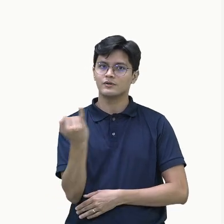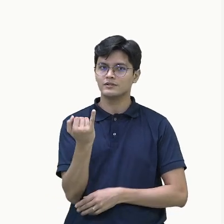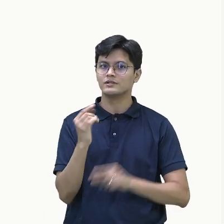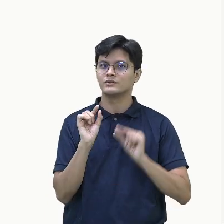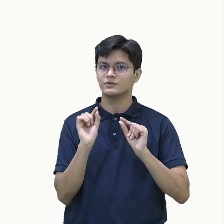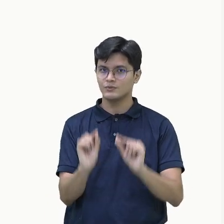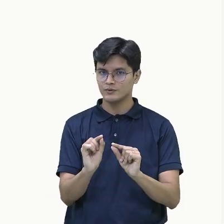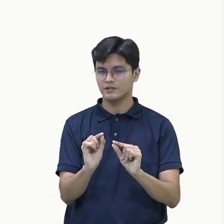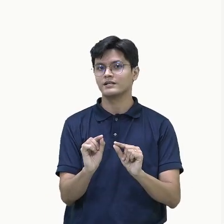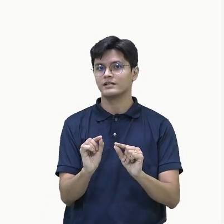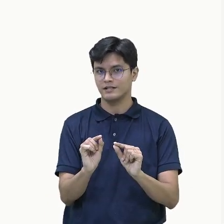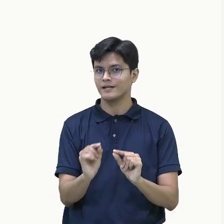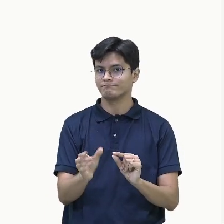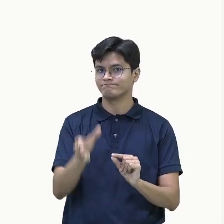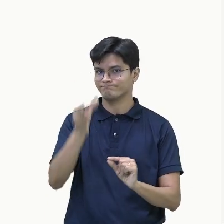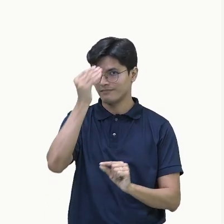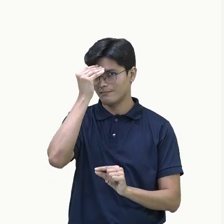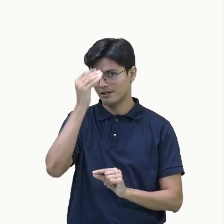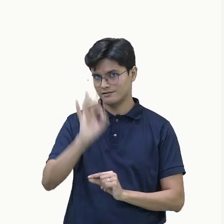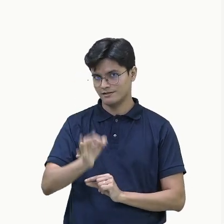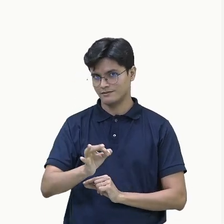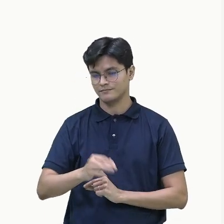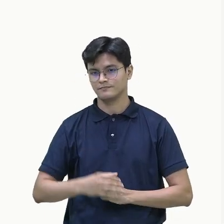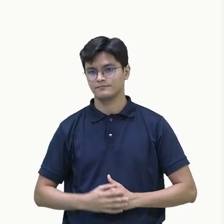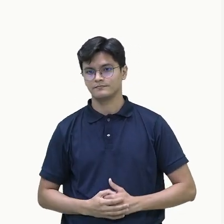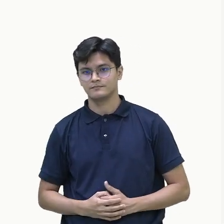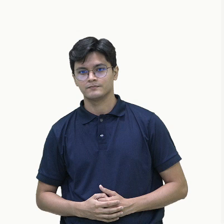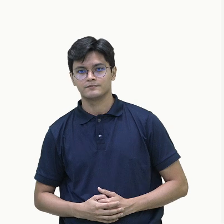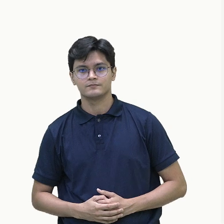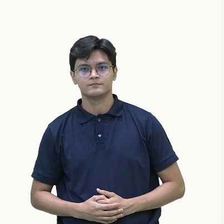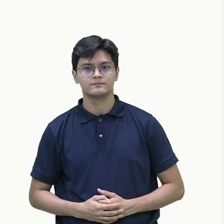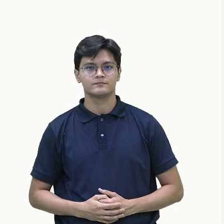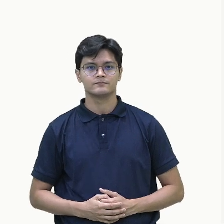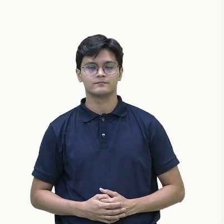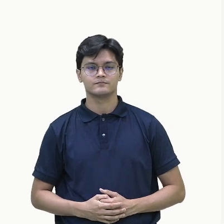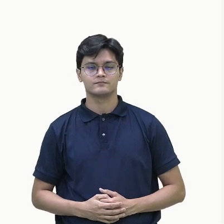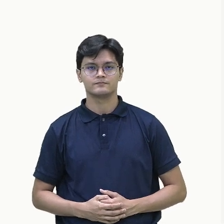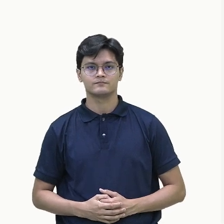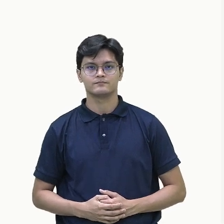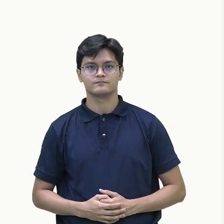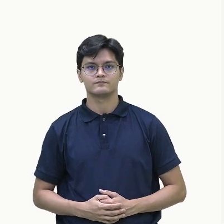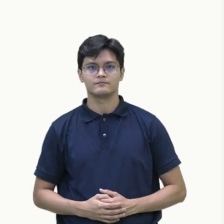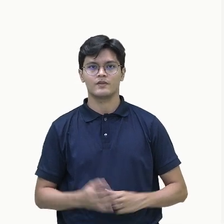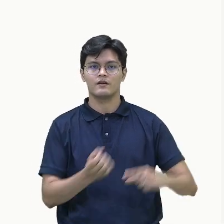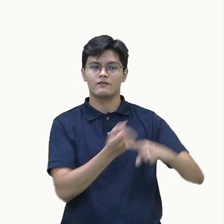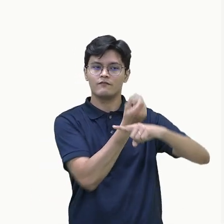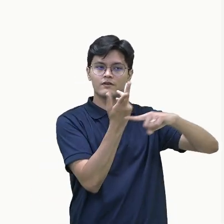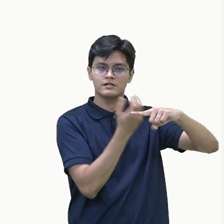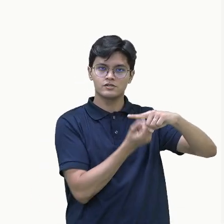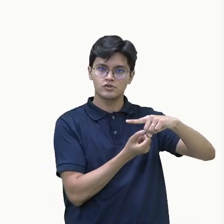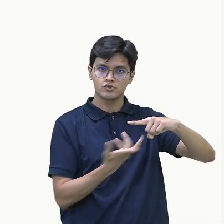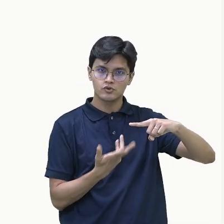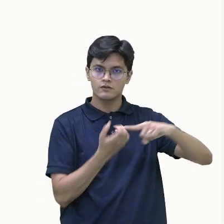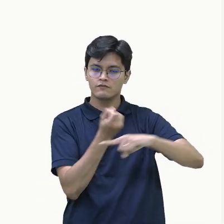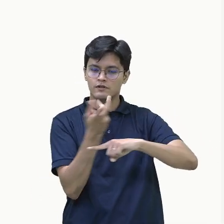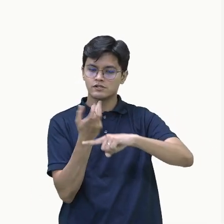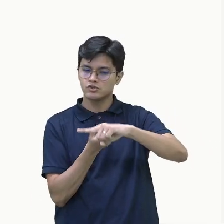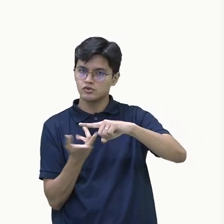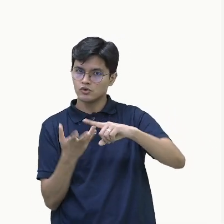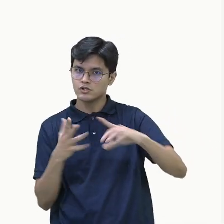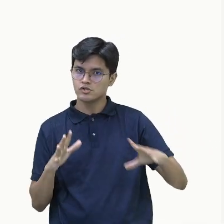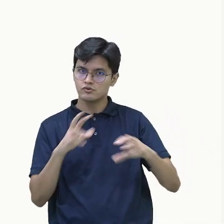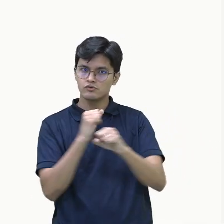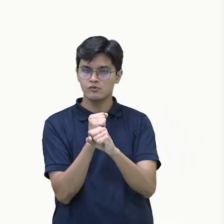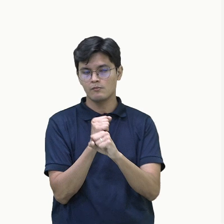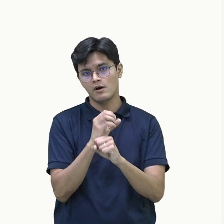elas na carta da manga. Porque somar frações, subtrair frações, eu tenho que